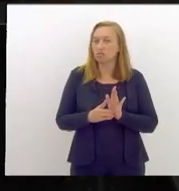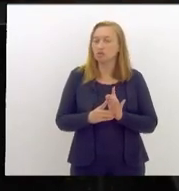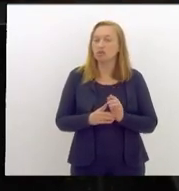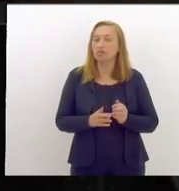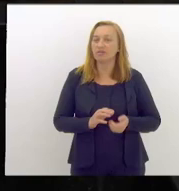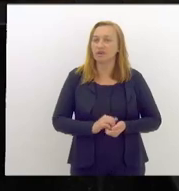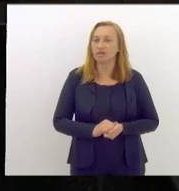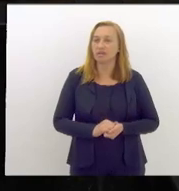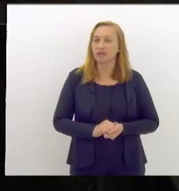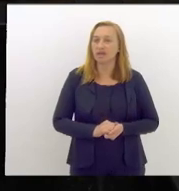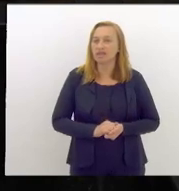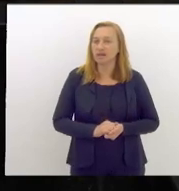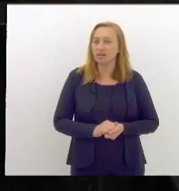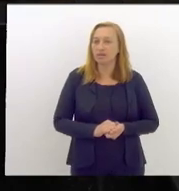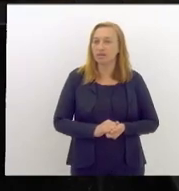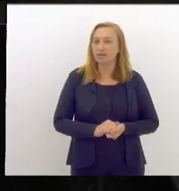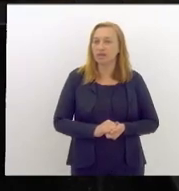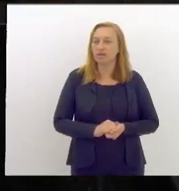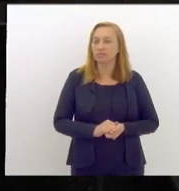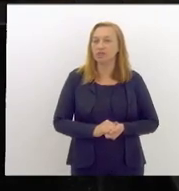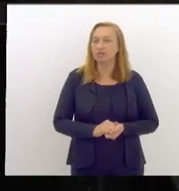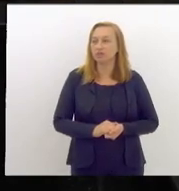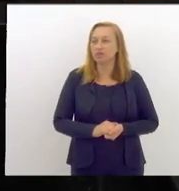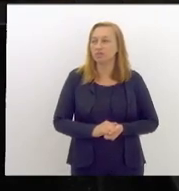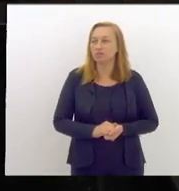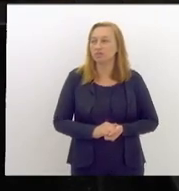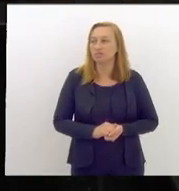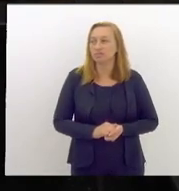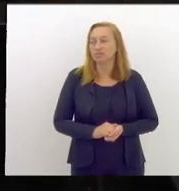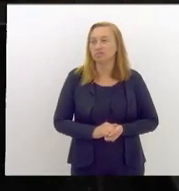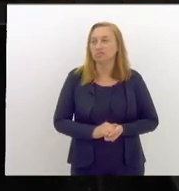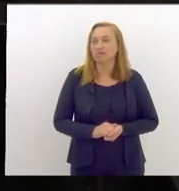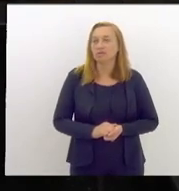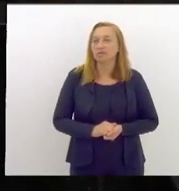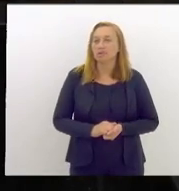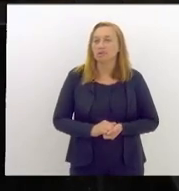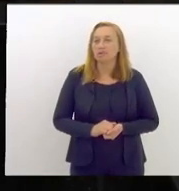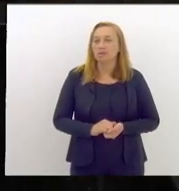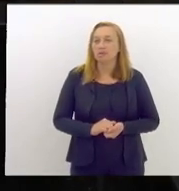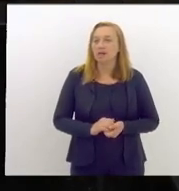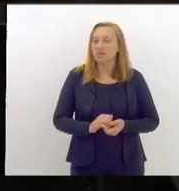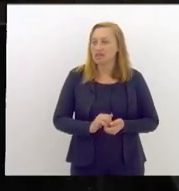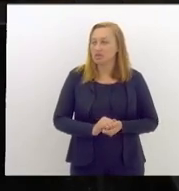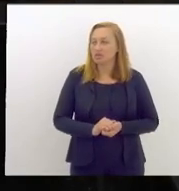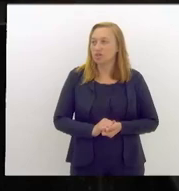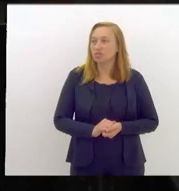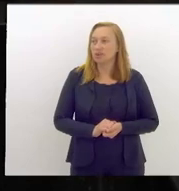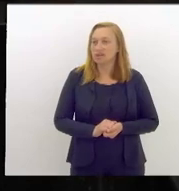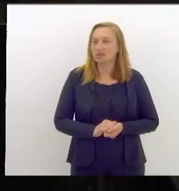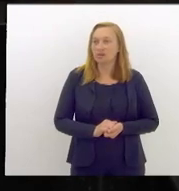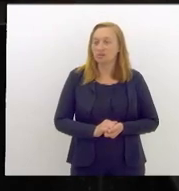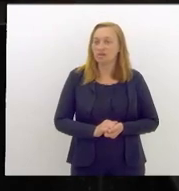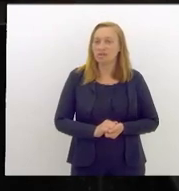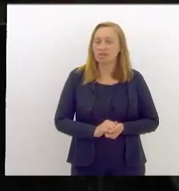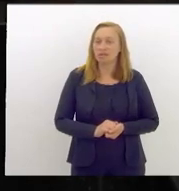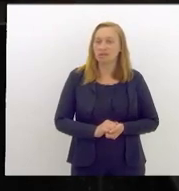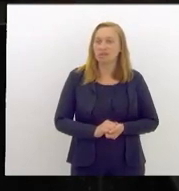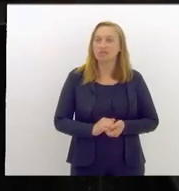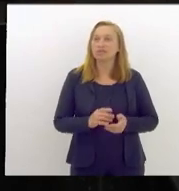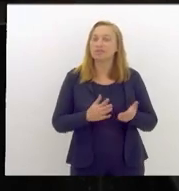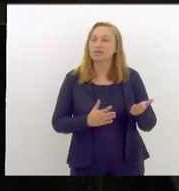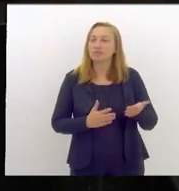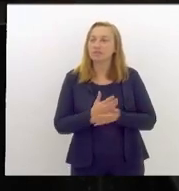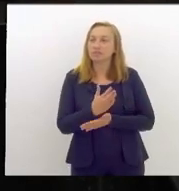de 2022 de autoria da comissão de orçamento que a prova